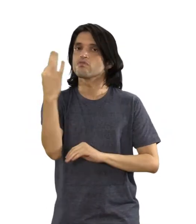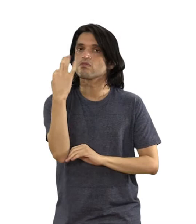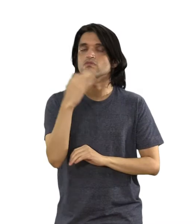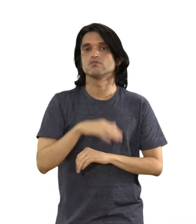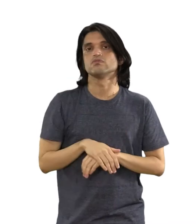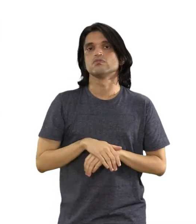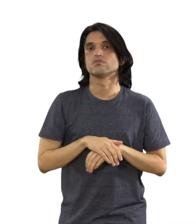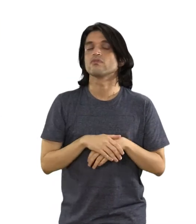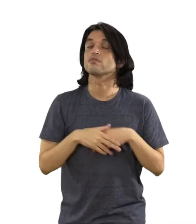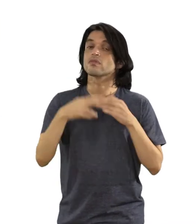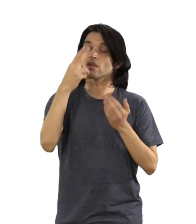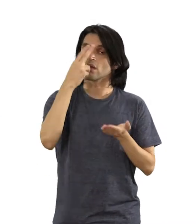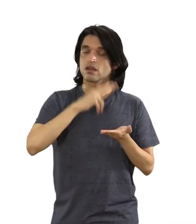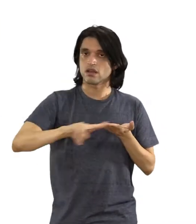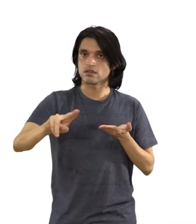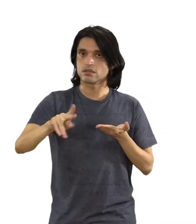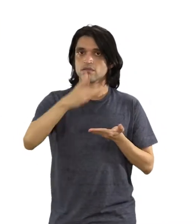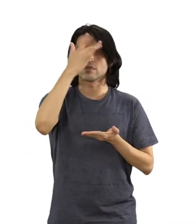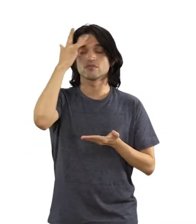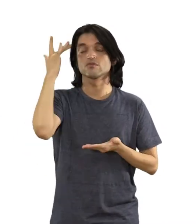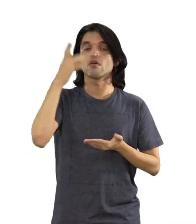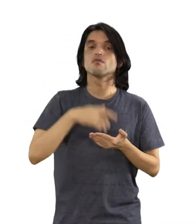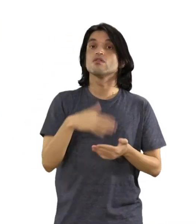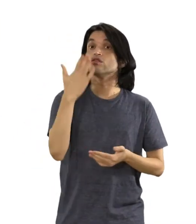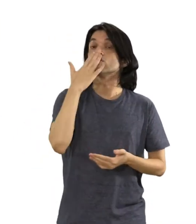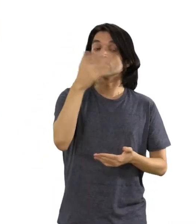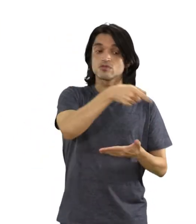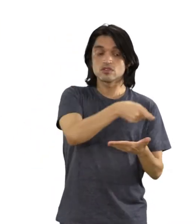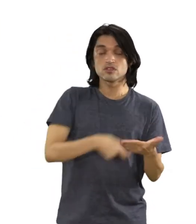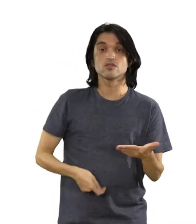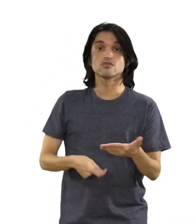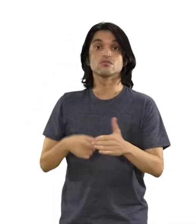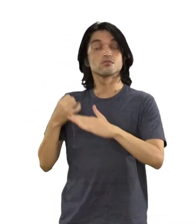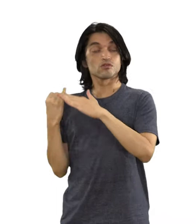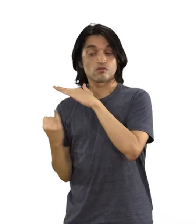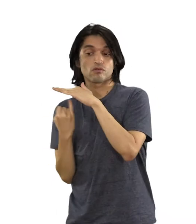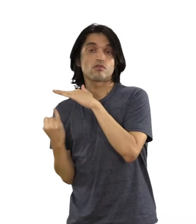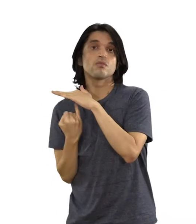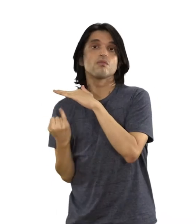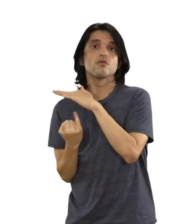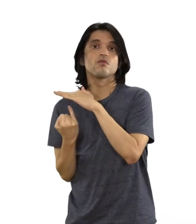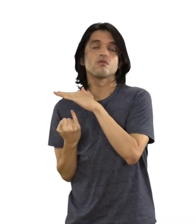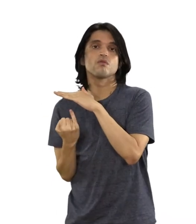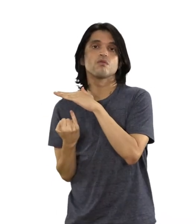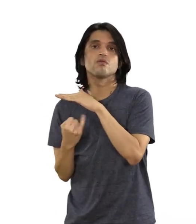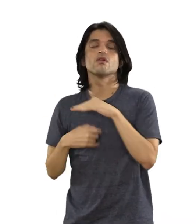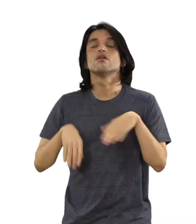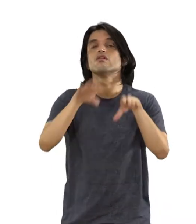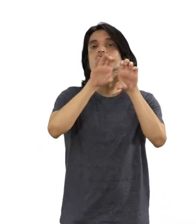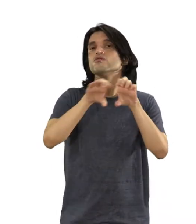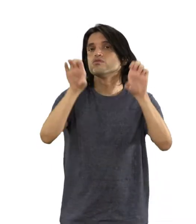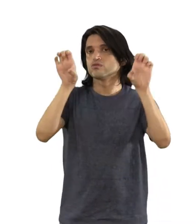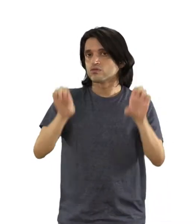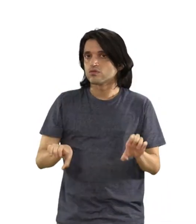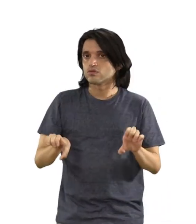observados. Carta pessoal. É um gênero textual mais informal. A estrutura